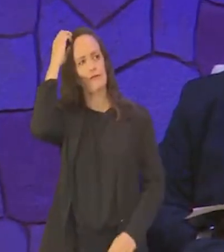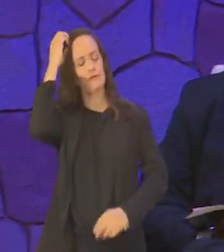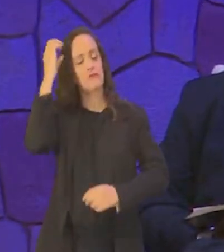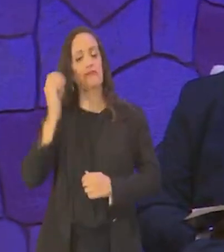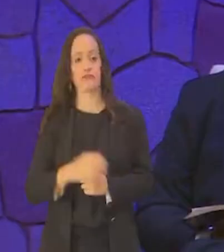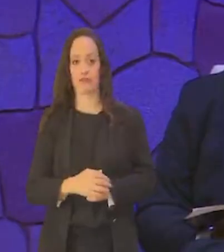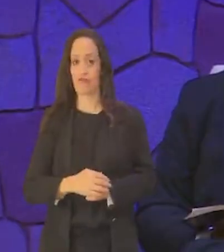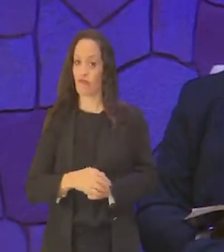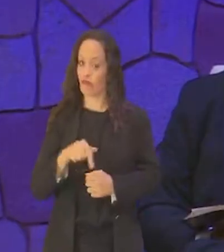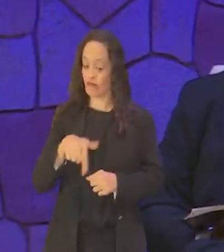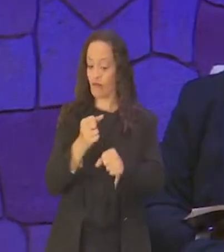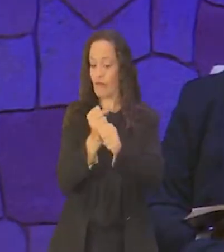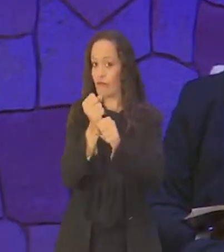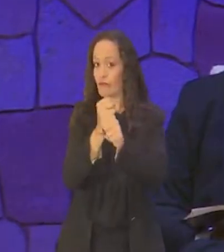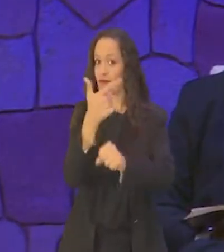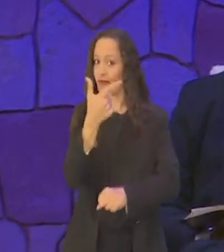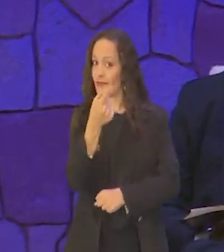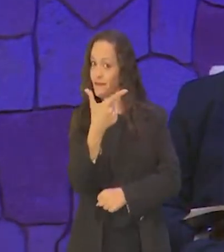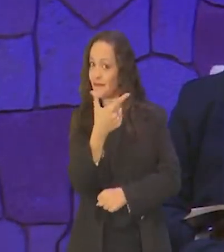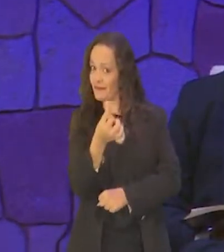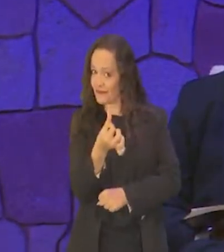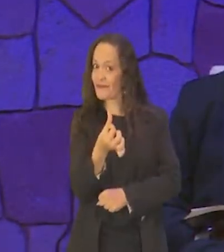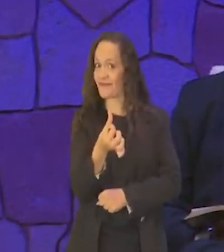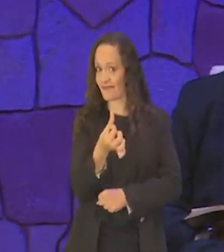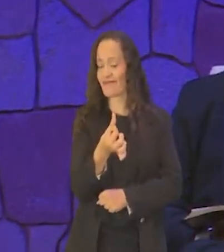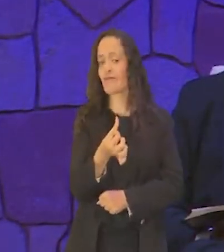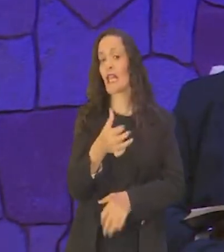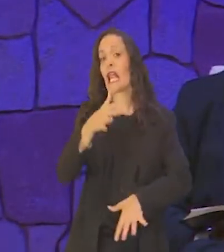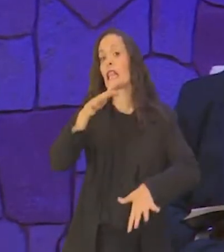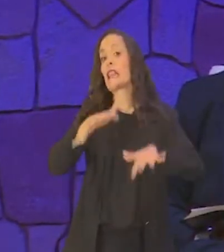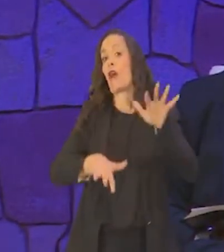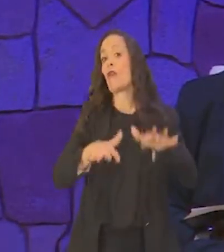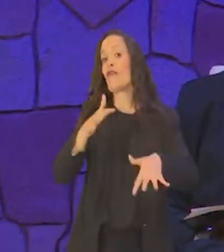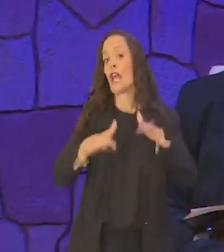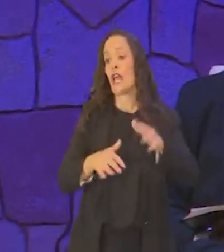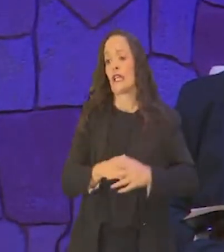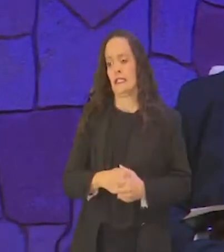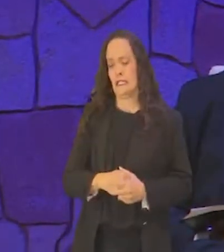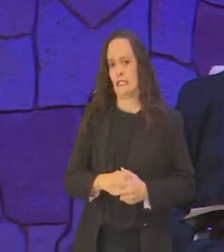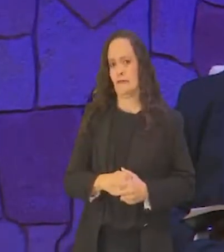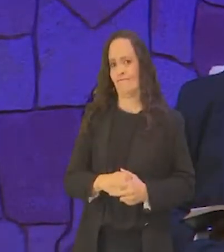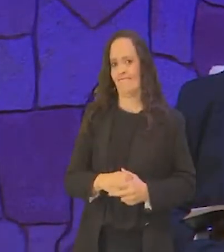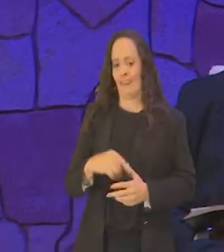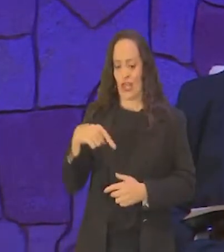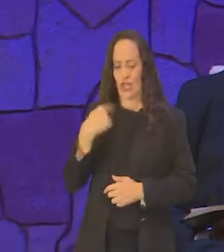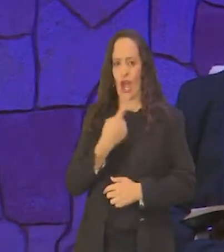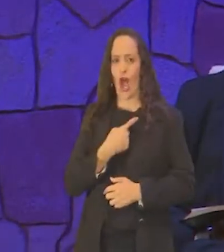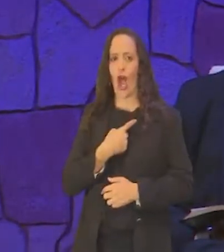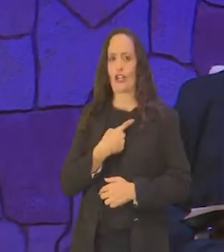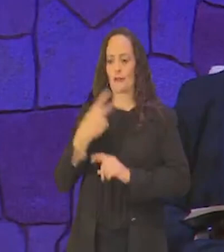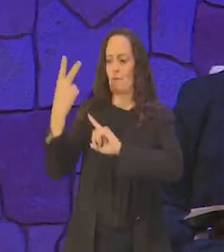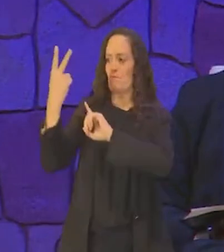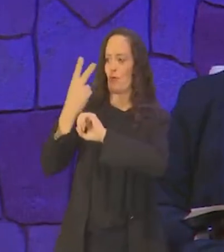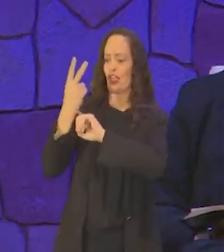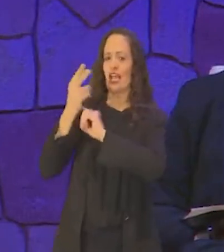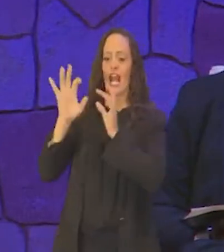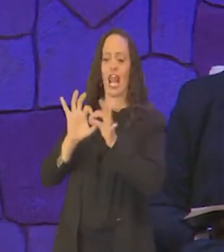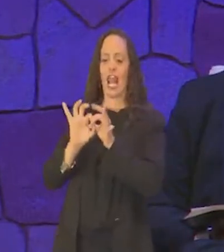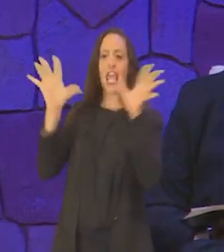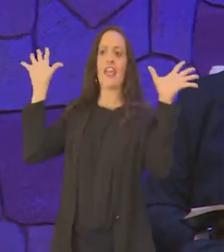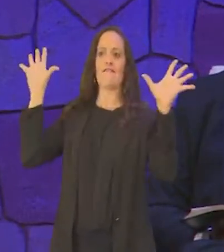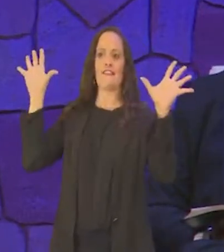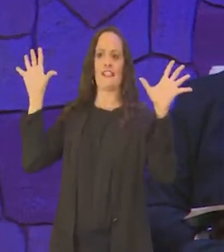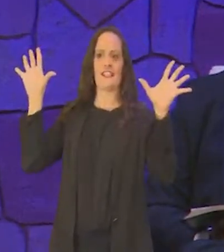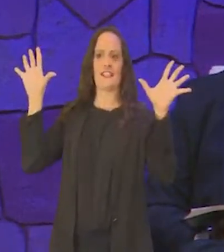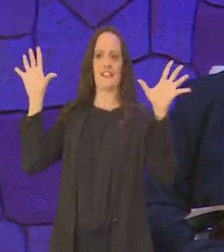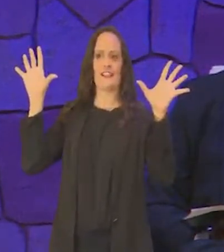Durante o ano de 2026, talvez nós não seremos livrados do vale, mas nós podemos